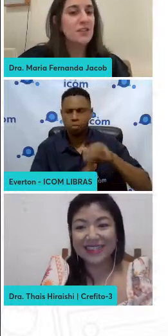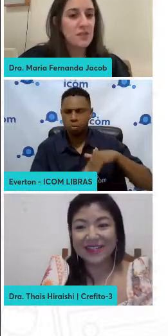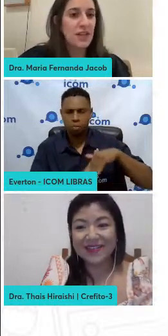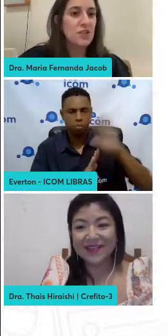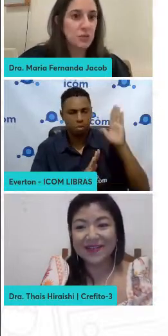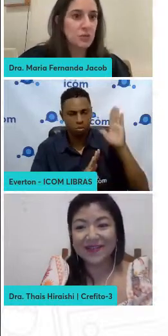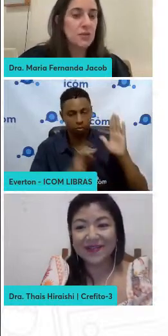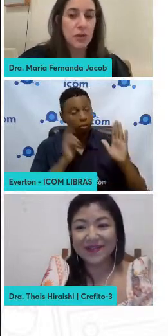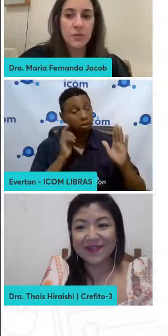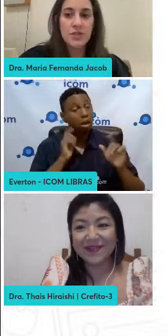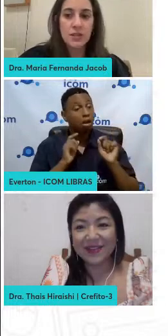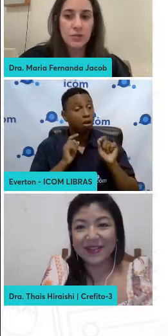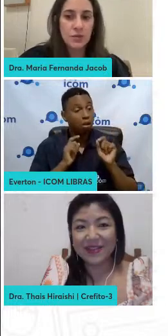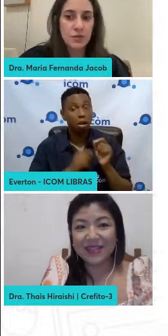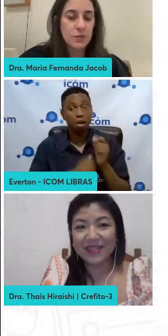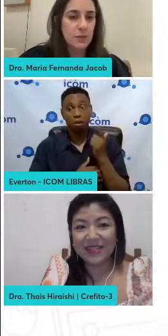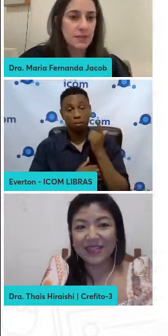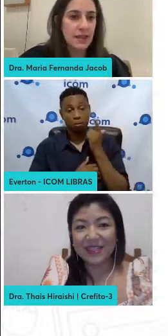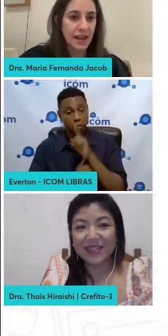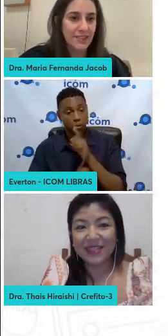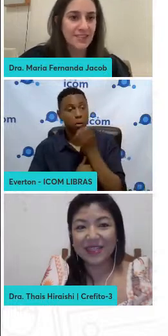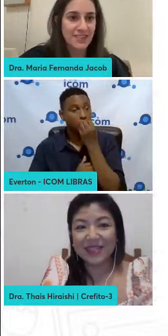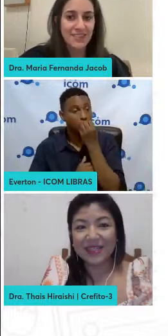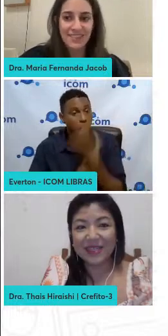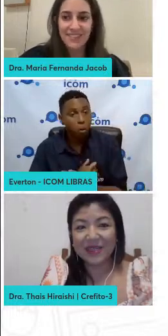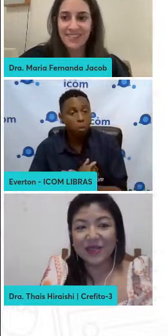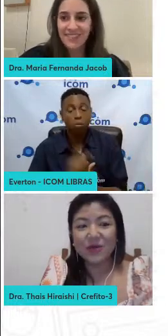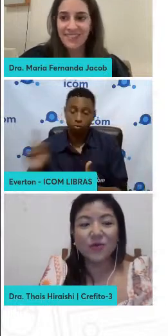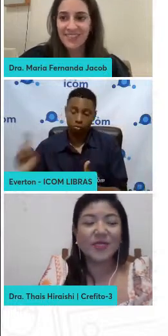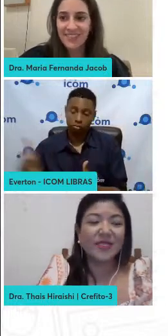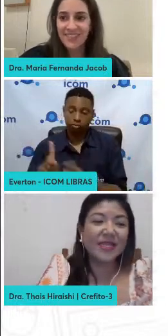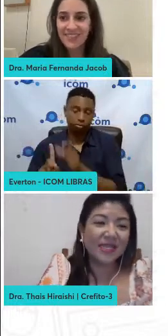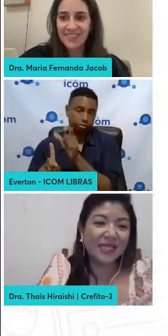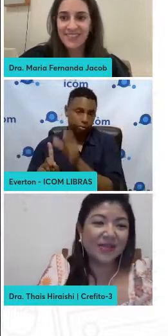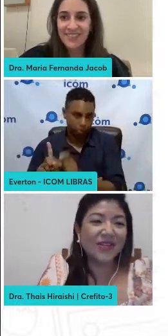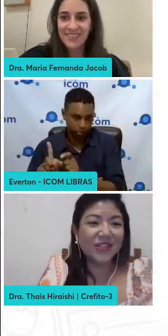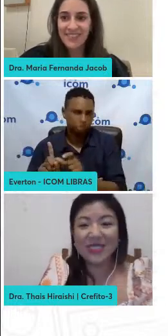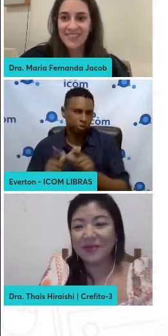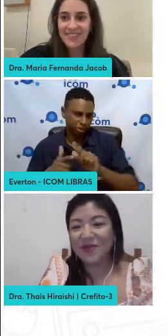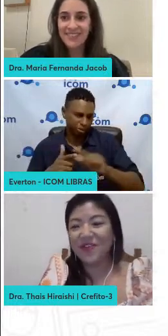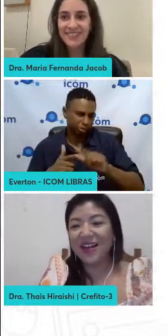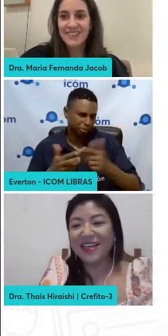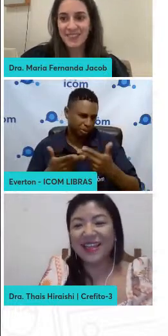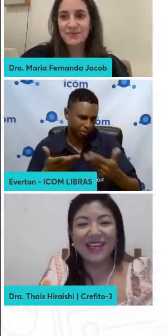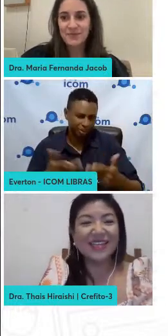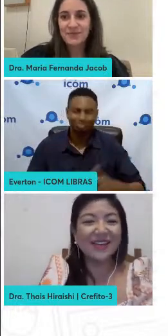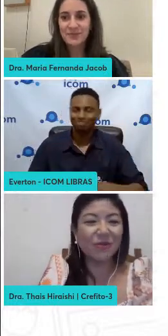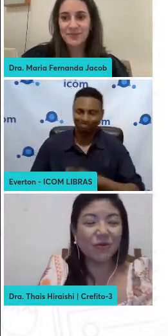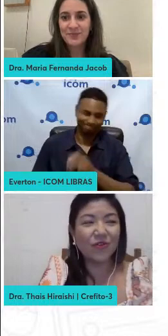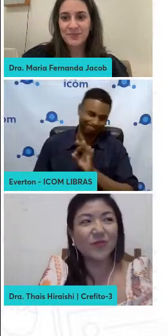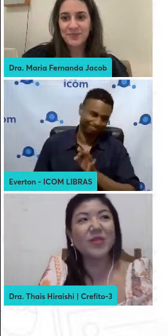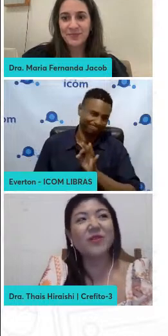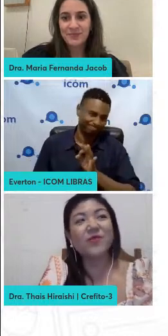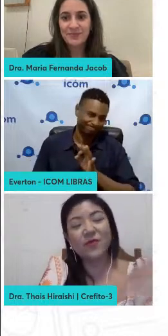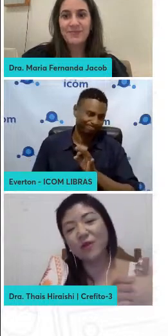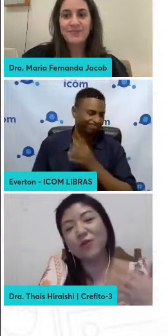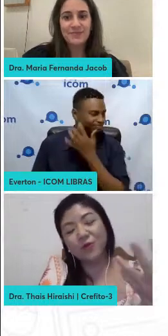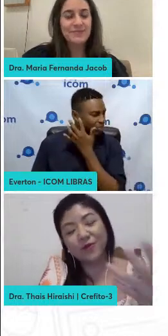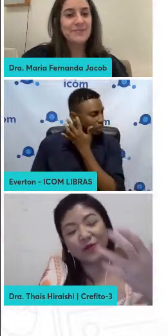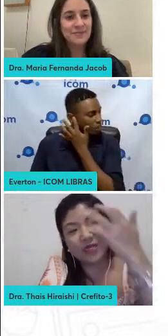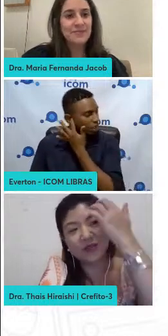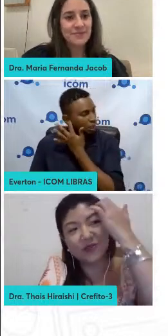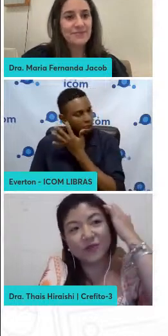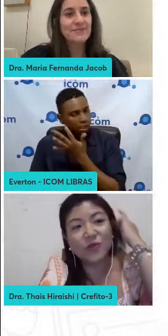se beneficiar de tudo isso realmente são os nossos pacientes. Com certeza, é isso que a gente sempre fala, né? Que conforme nós,